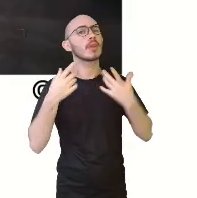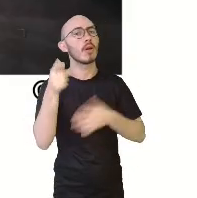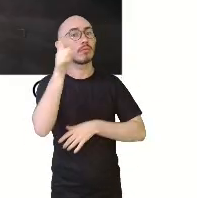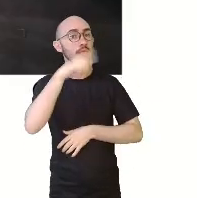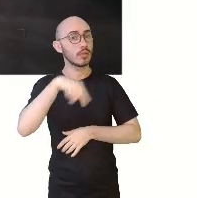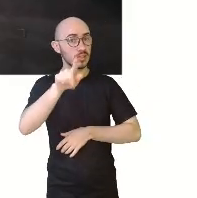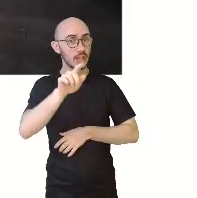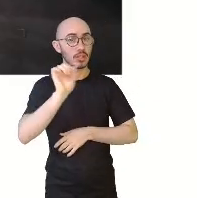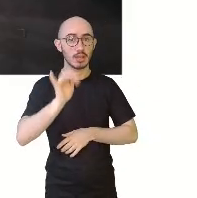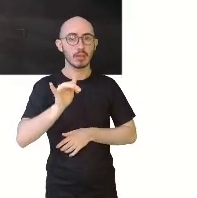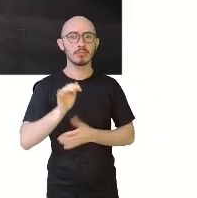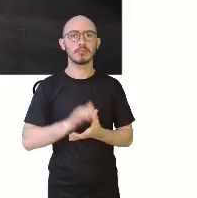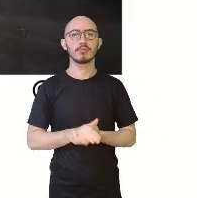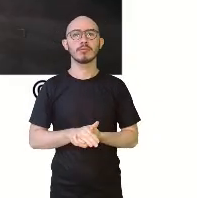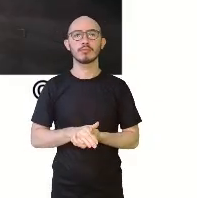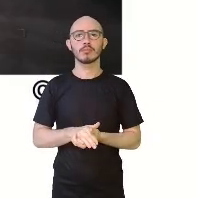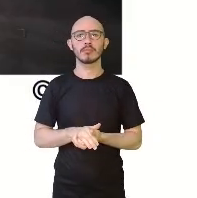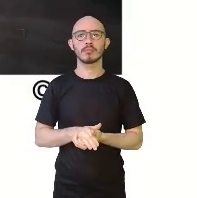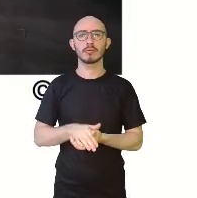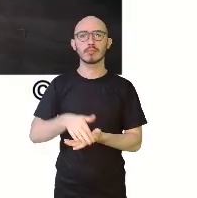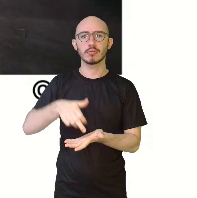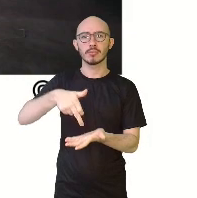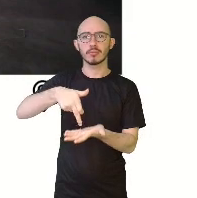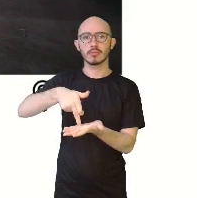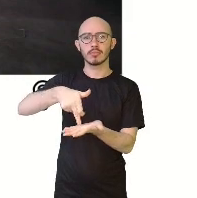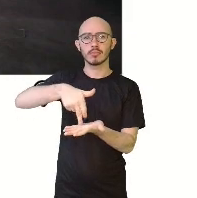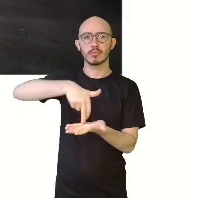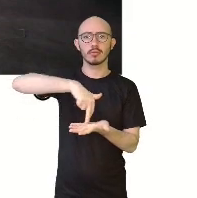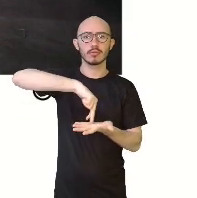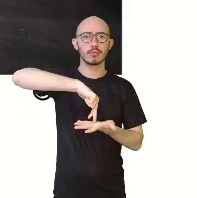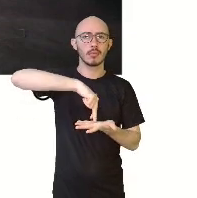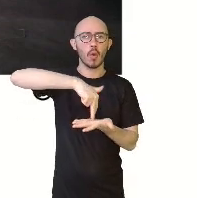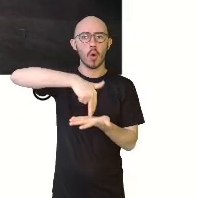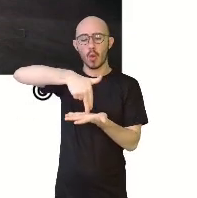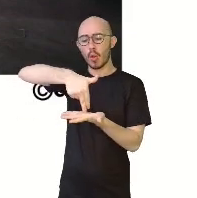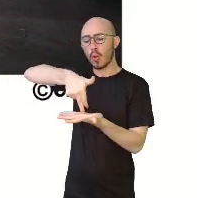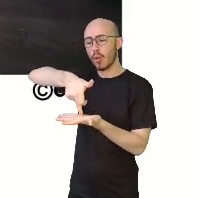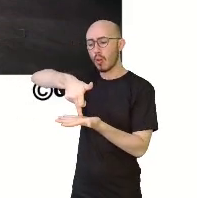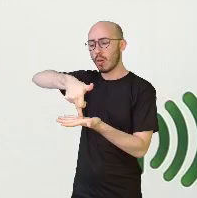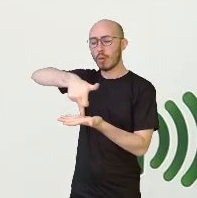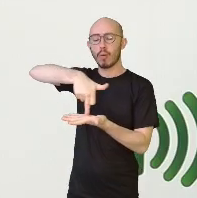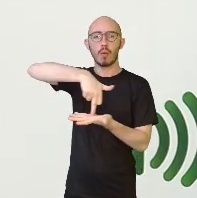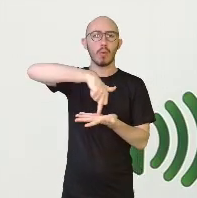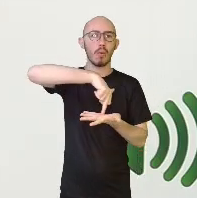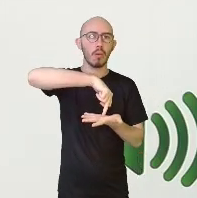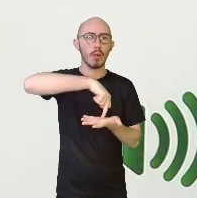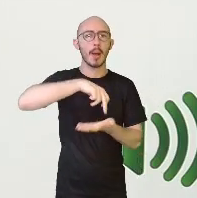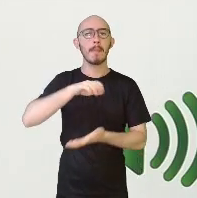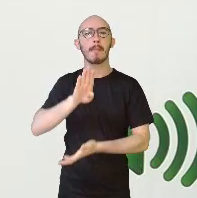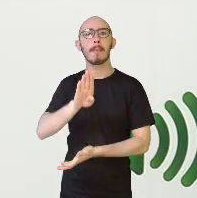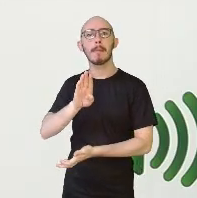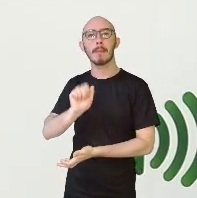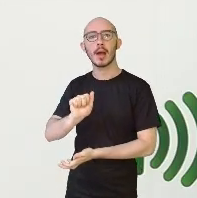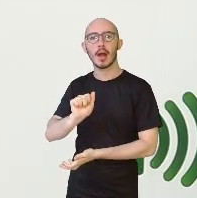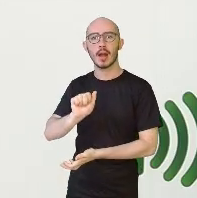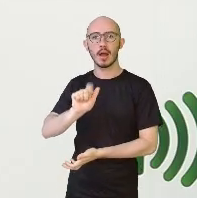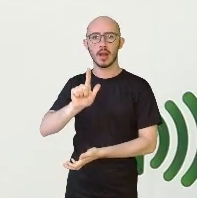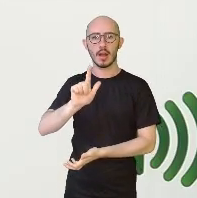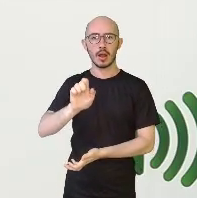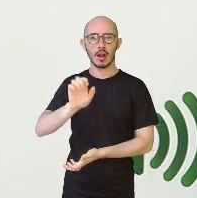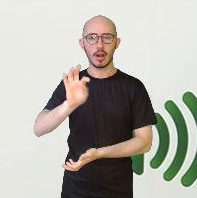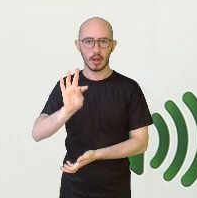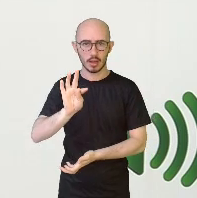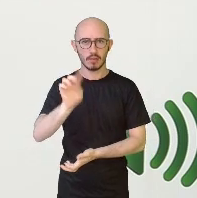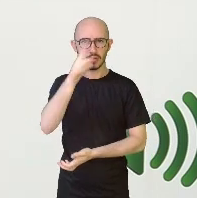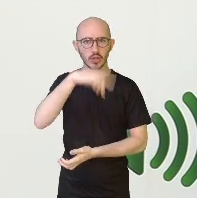já viram alguma apresentação de balé? Balé clássico? Já perceberam os movimentos? Quais